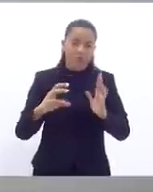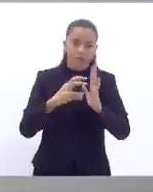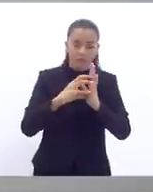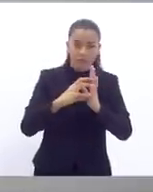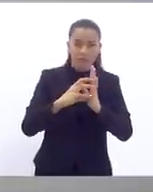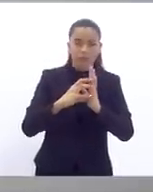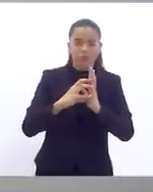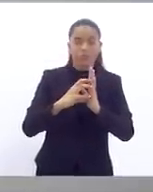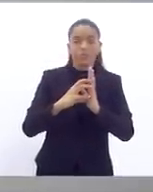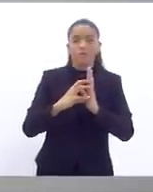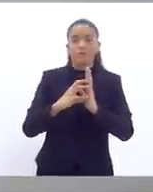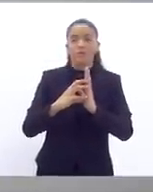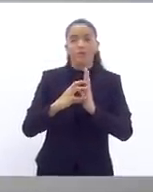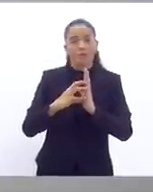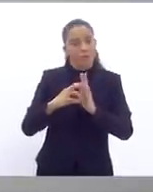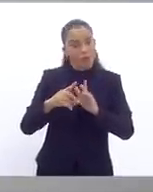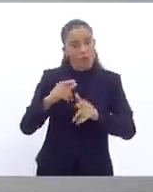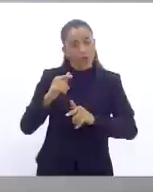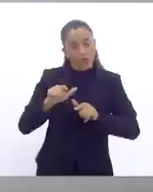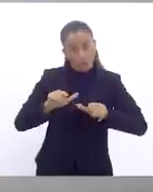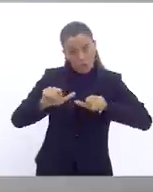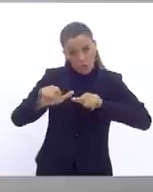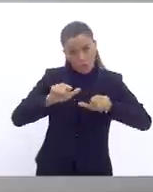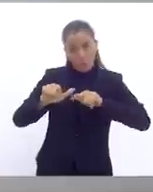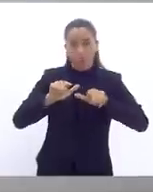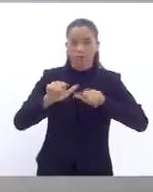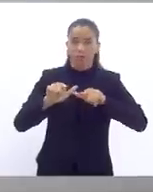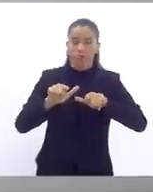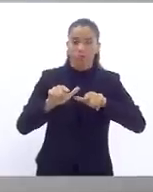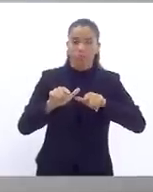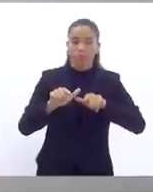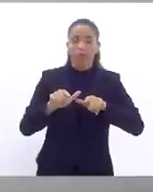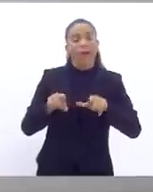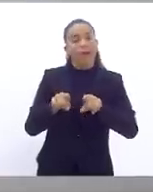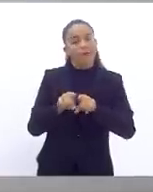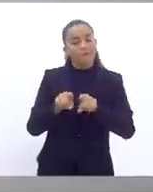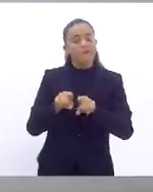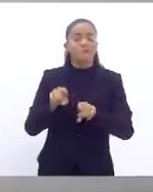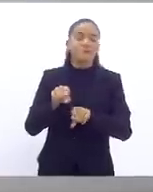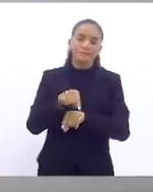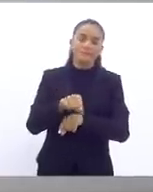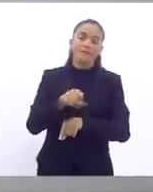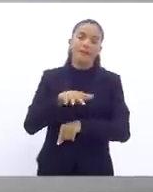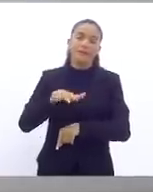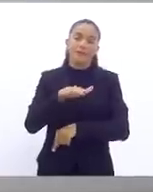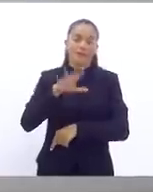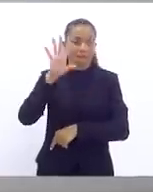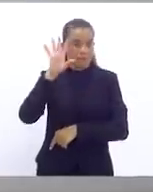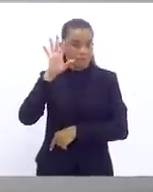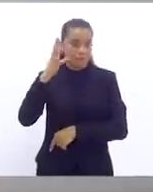se encontram na e essa seria a solução desejável